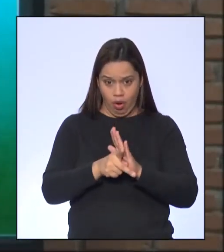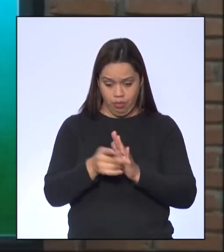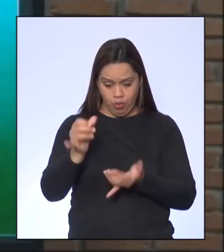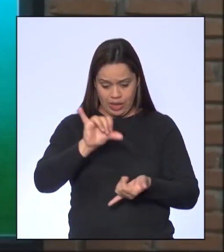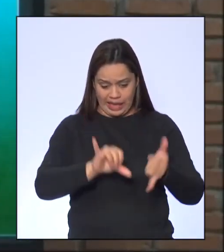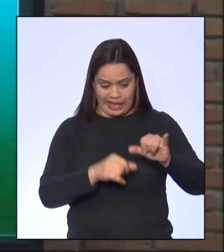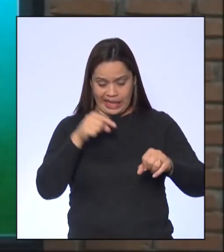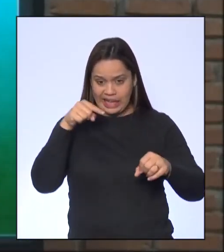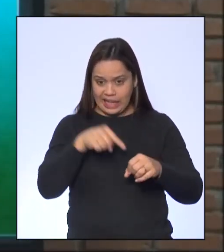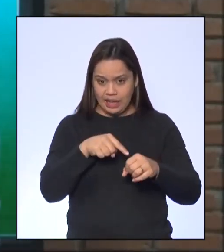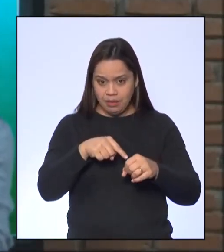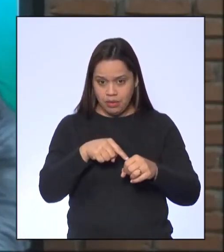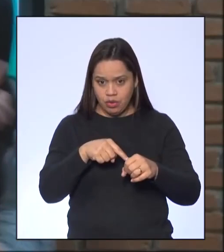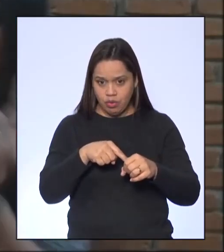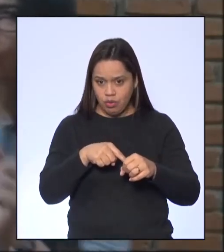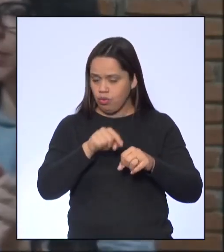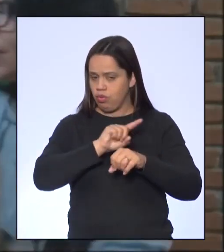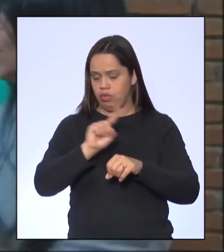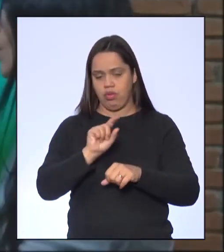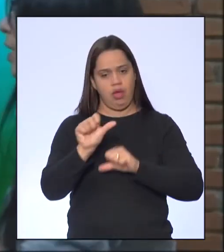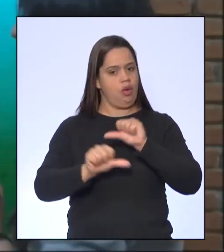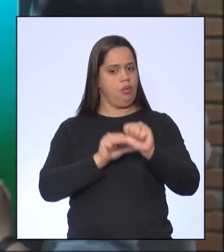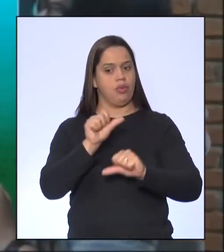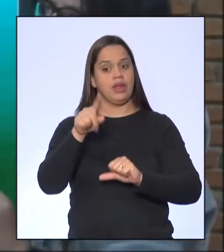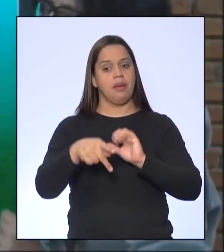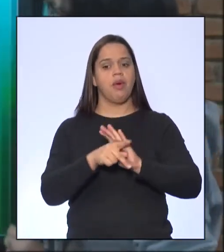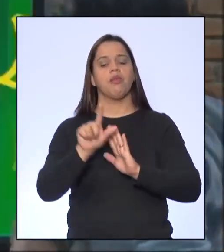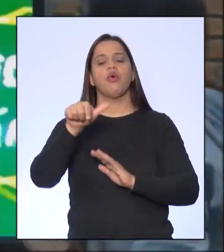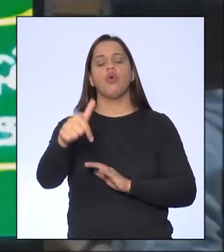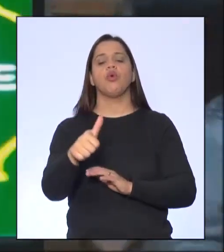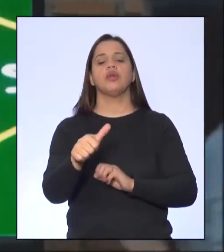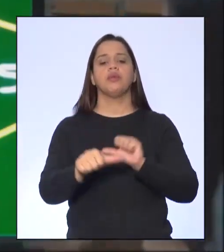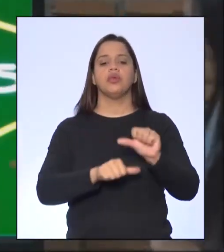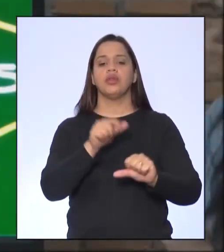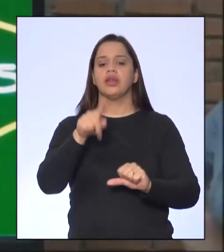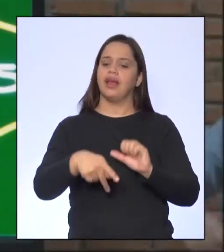da matéria, que é a nossa outra transformação, que são as